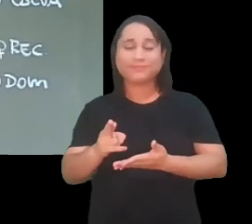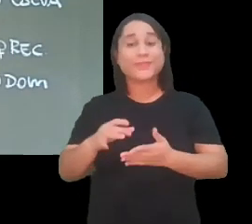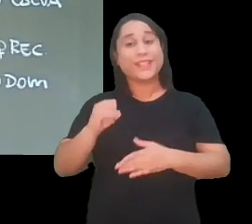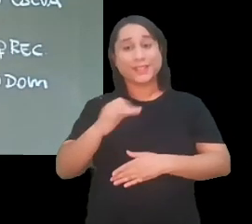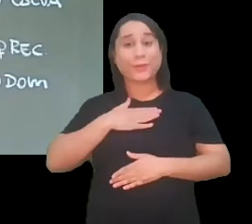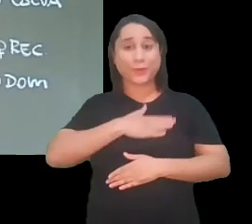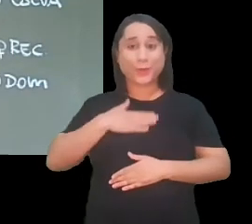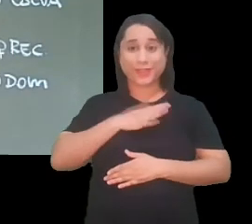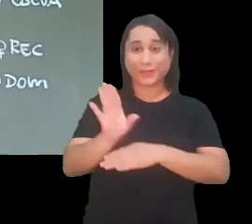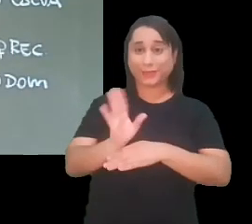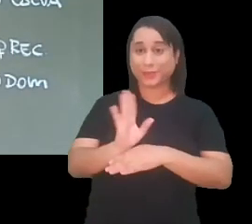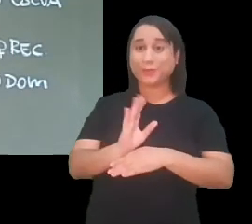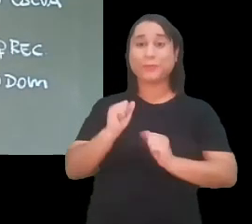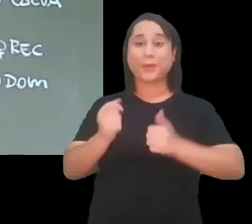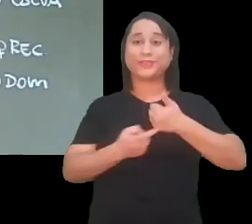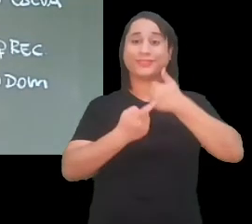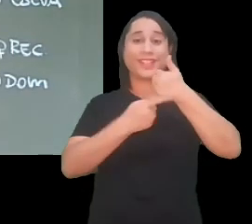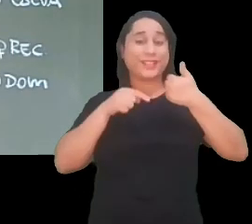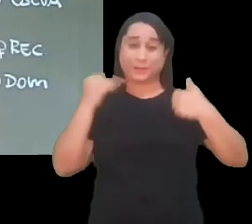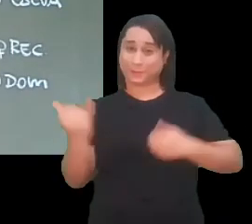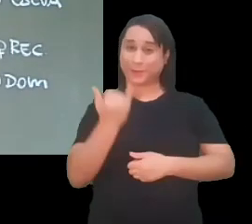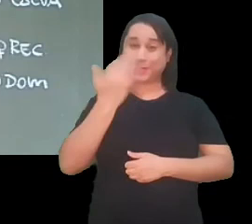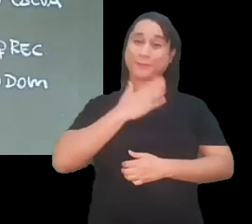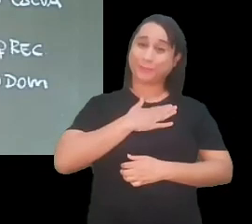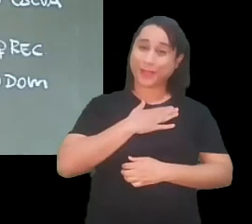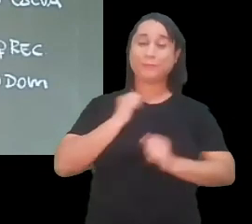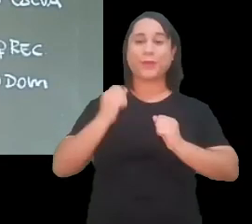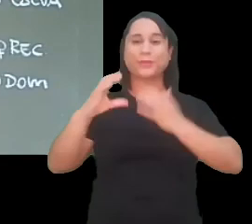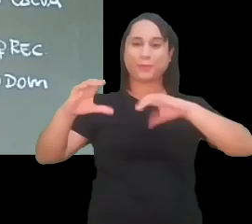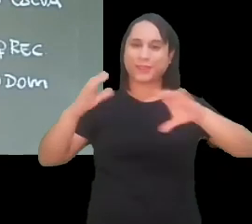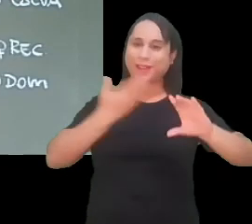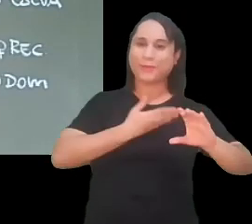desse vídeo, por favor, dê um joinha, que isso é muito importante para mim. Compartilhe isso com